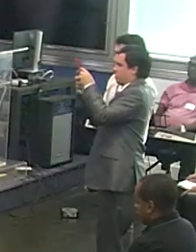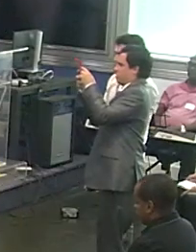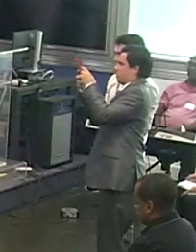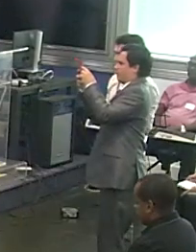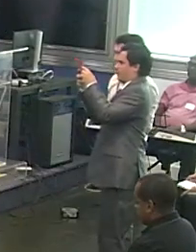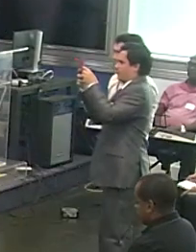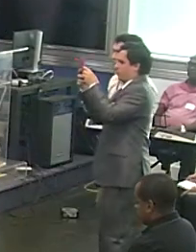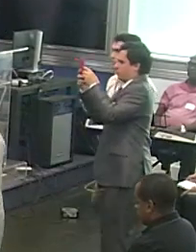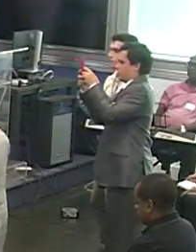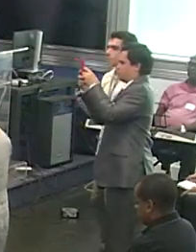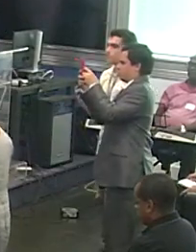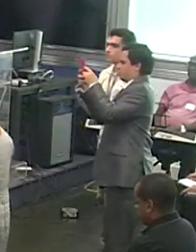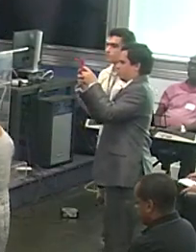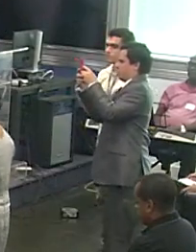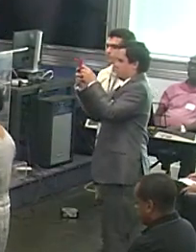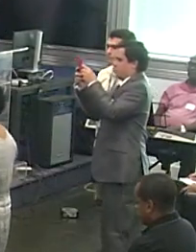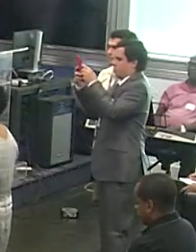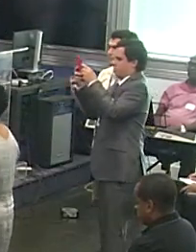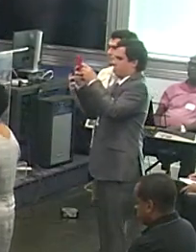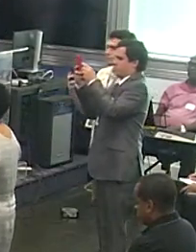Edson, ele está aqui na, do meu lado.